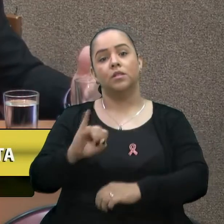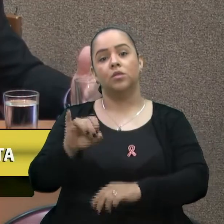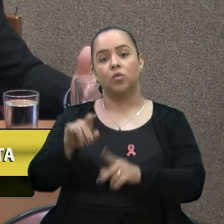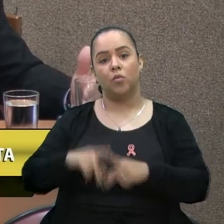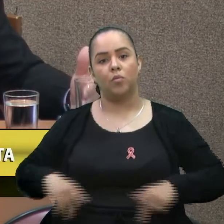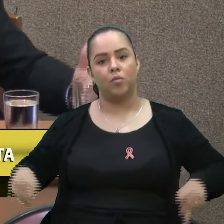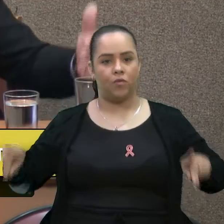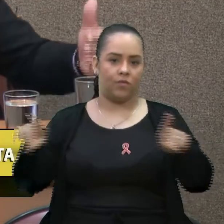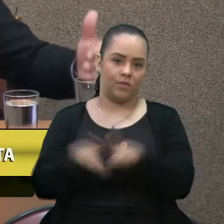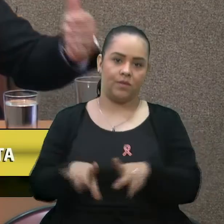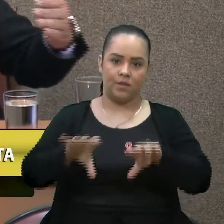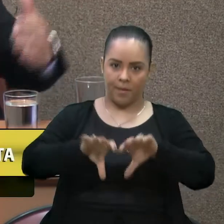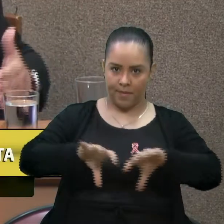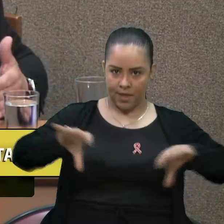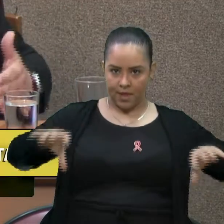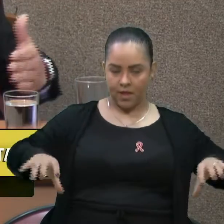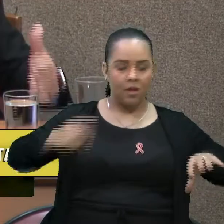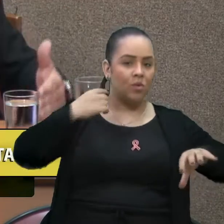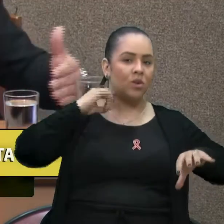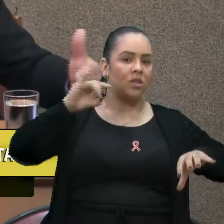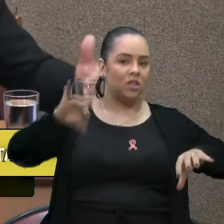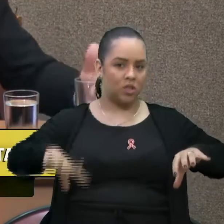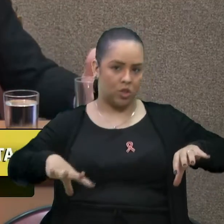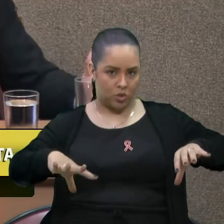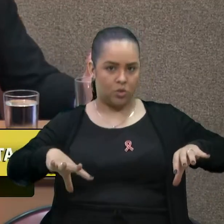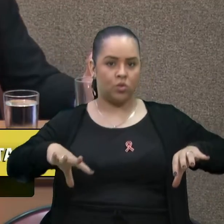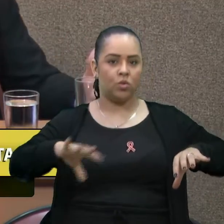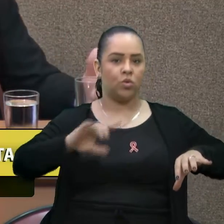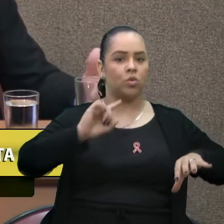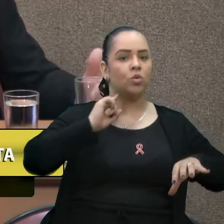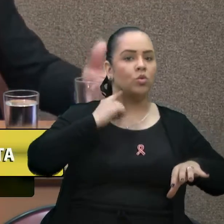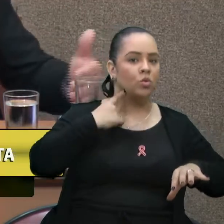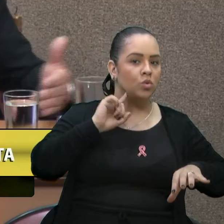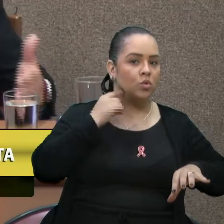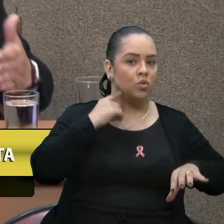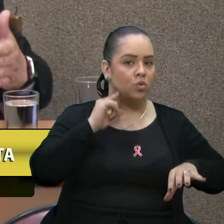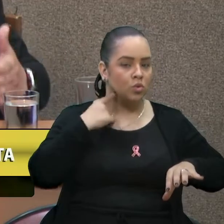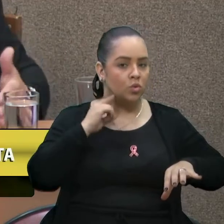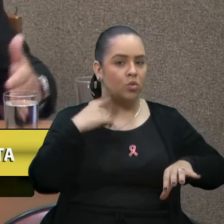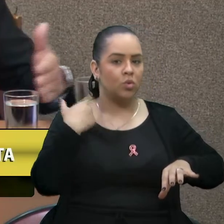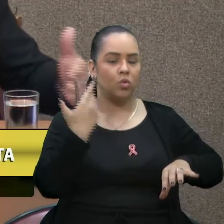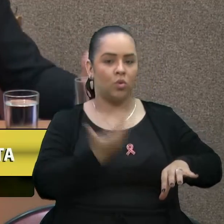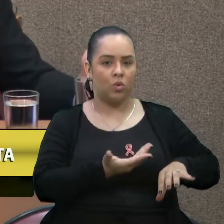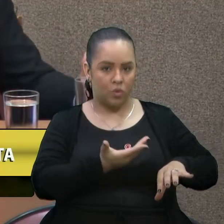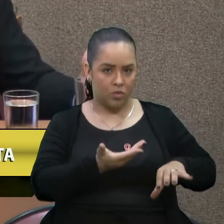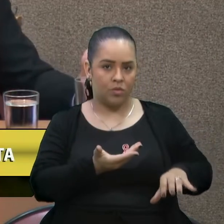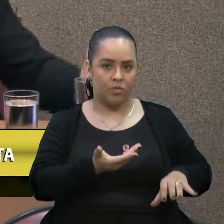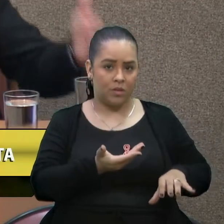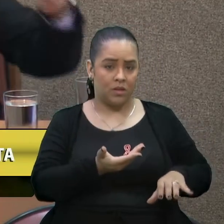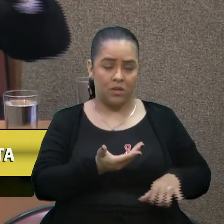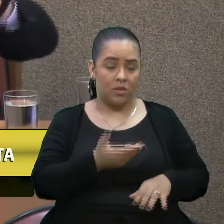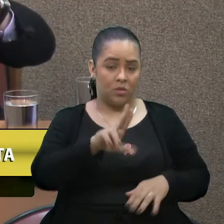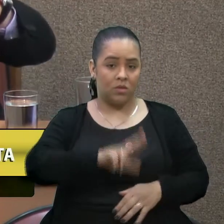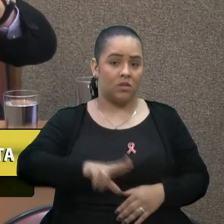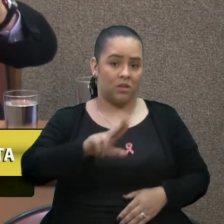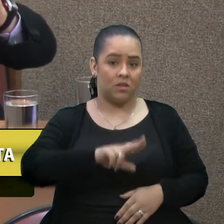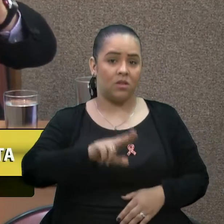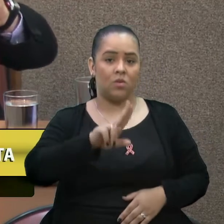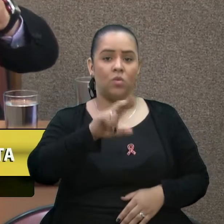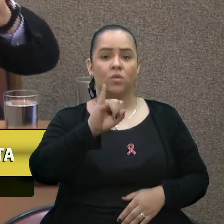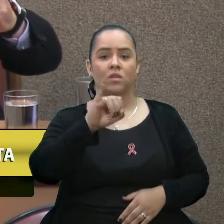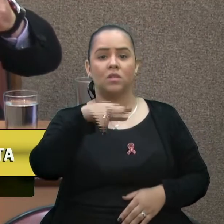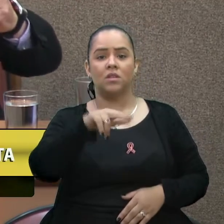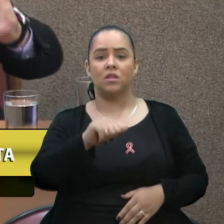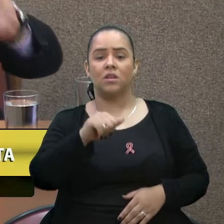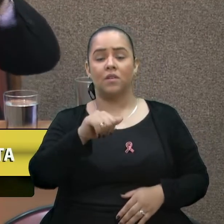lixo e o lixo orgânico chegasse separadamente, a Codeca instalaria essa usina e hoje estaria vendendo botijão